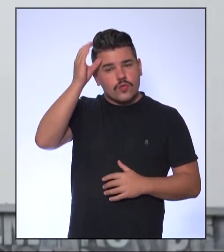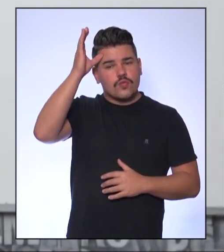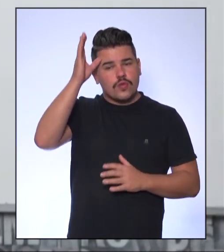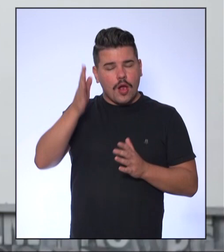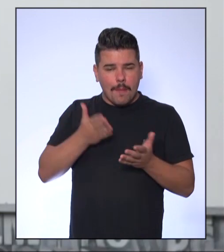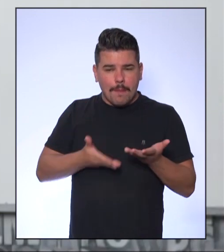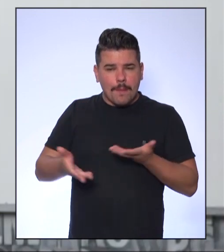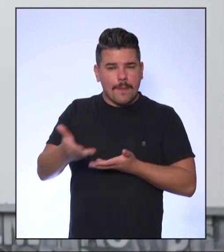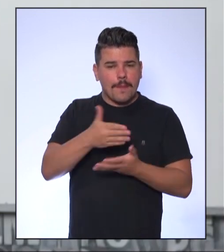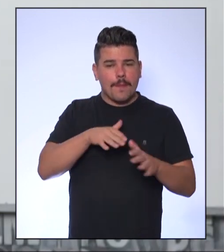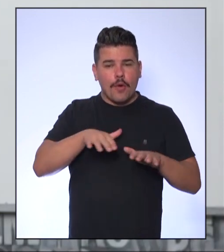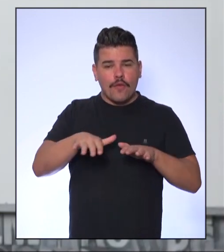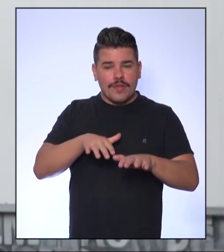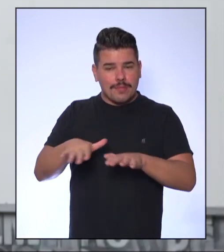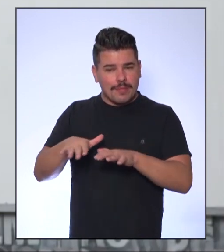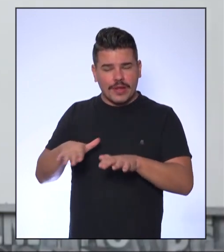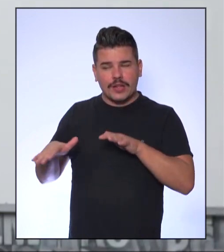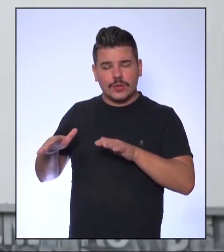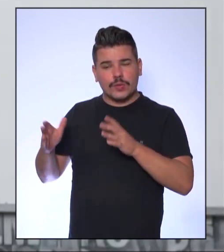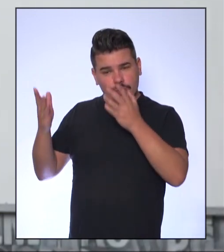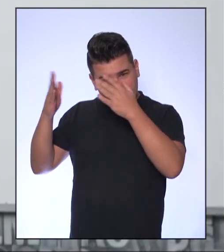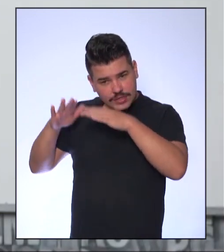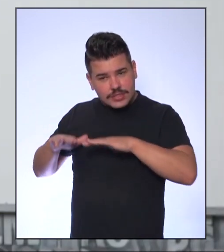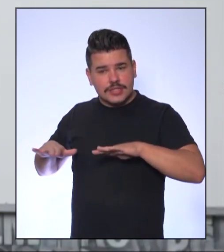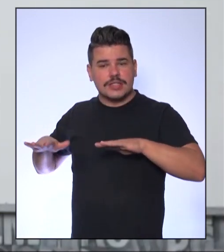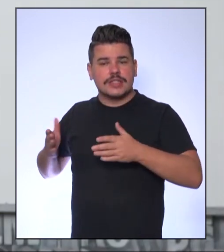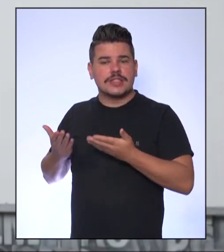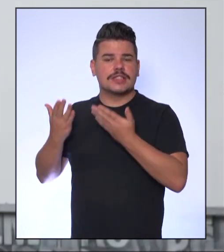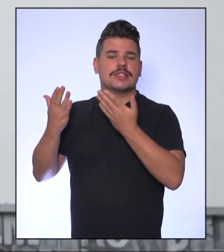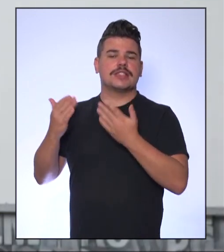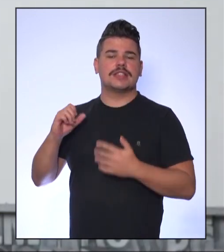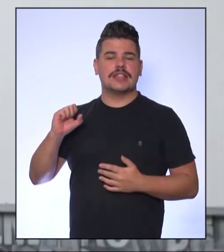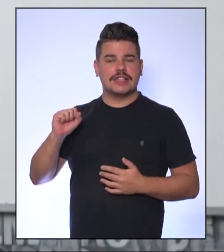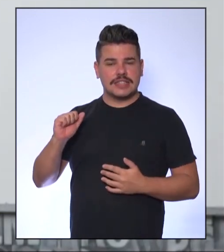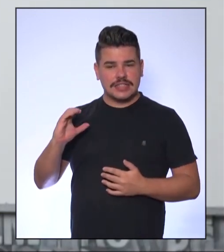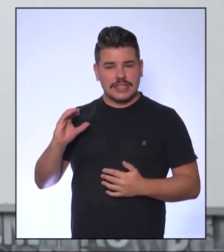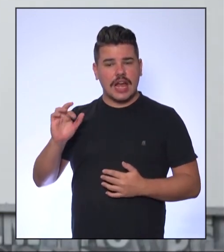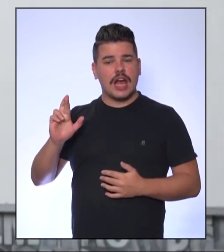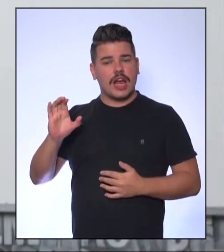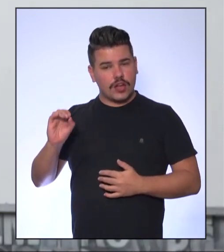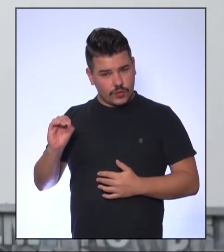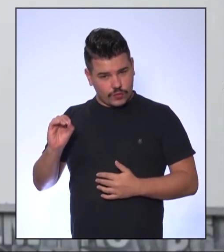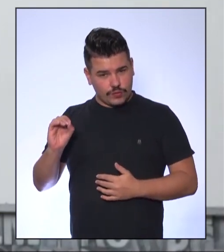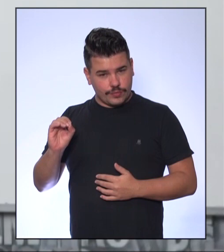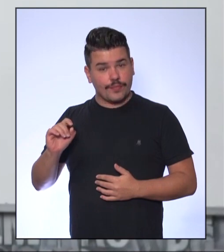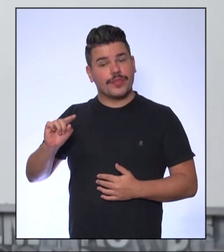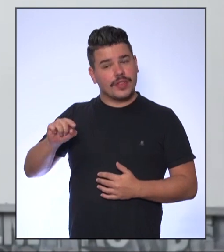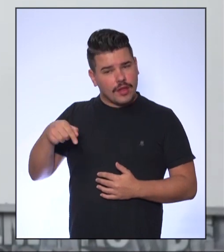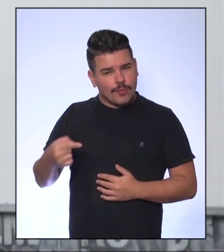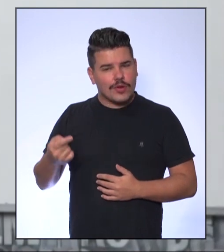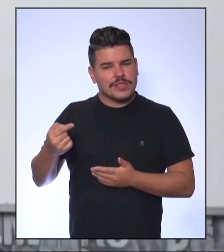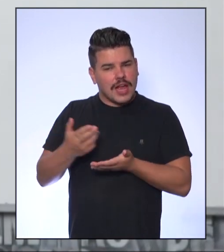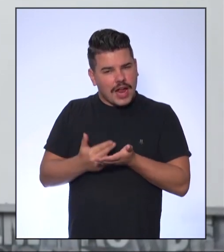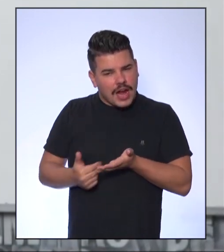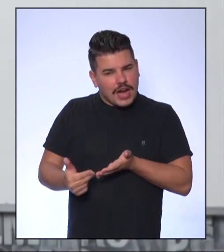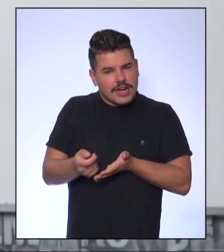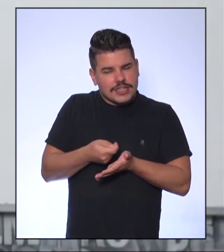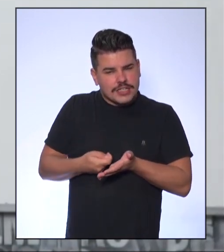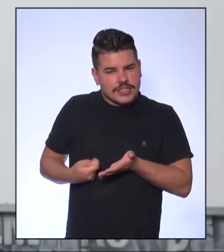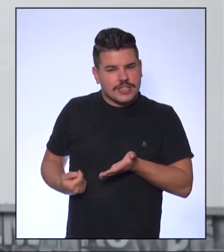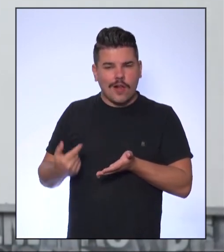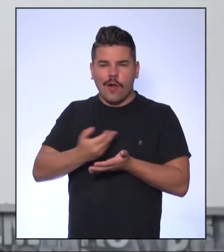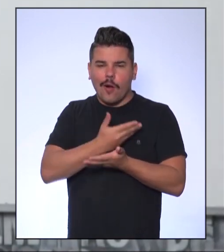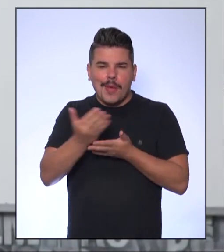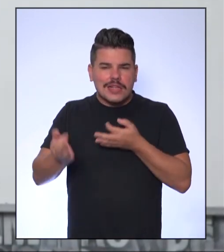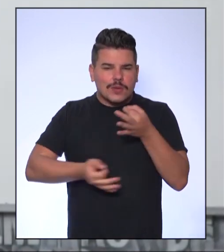não, tá? Os artistas começam a assinar suas obras, retomam seu espaço e começam a fazer grandes